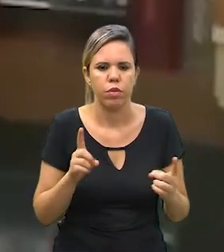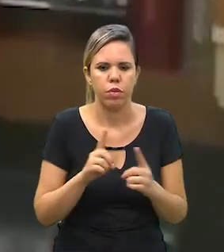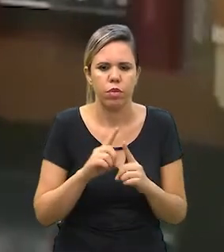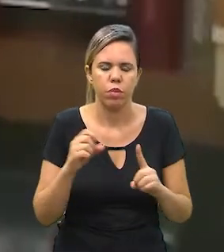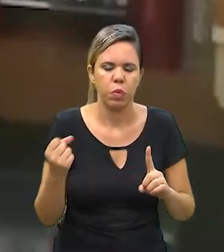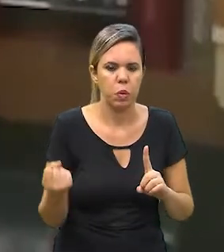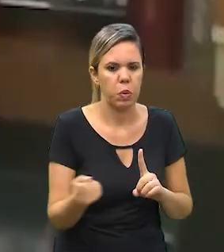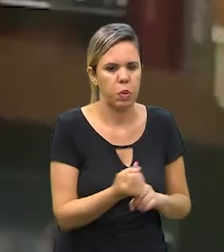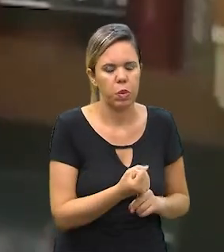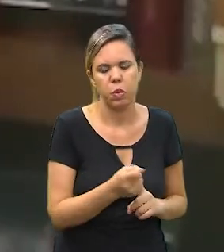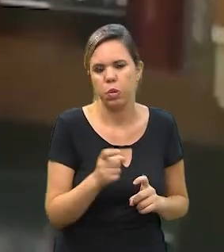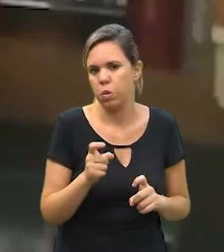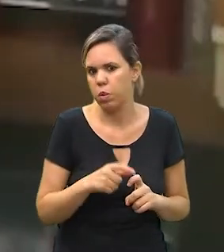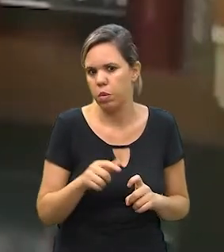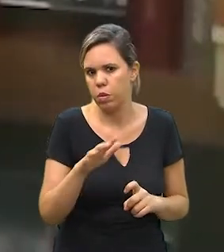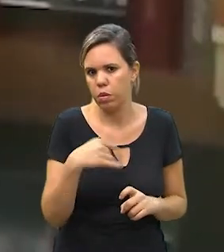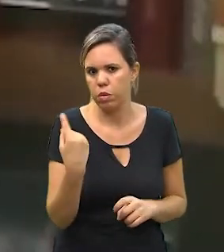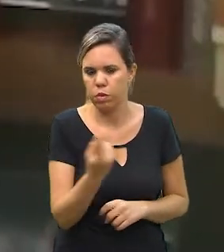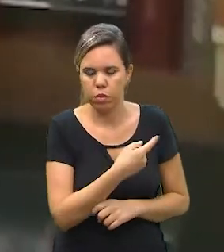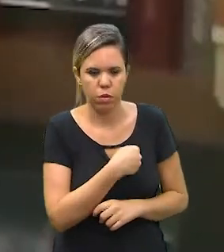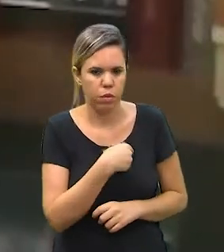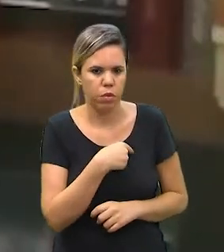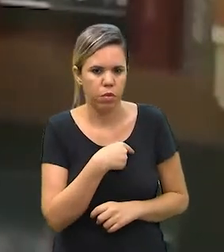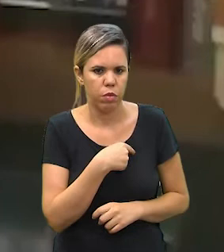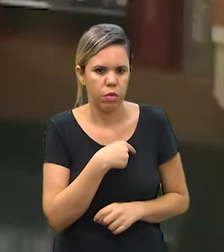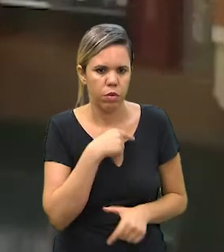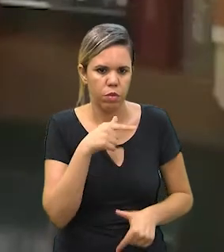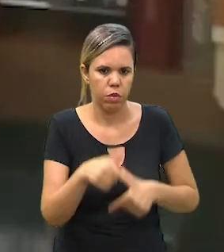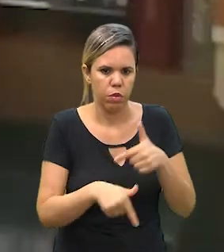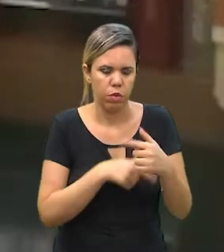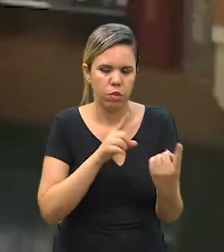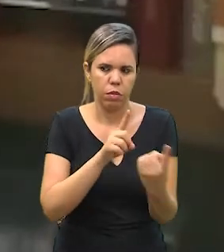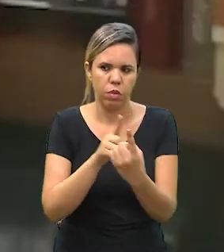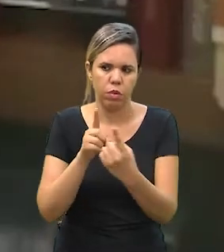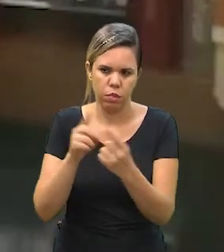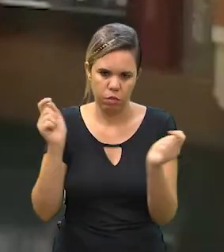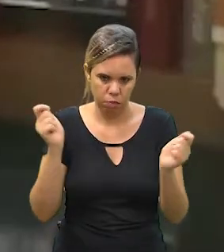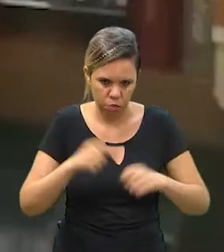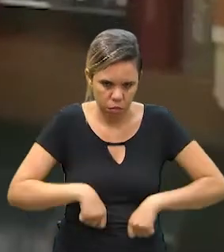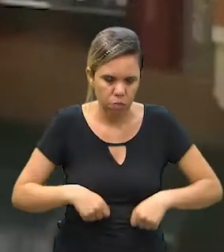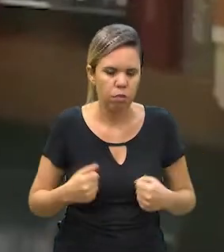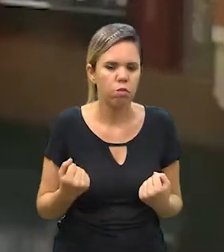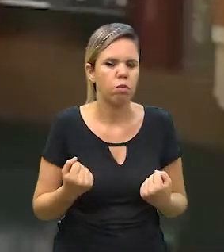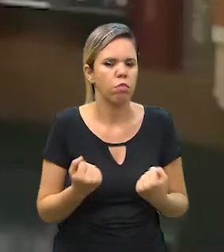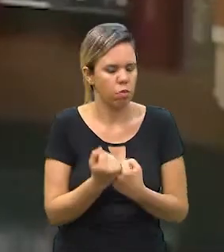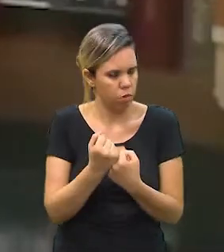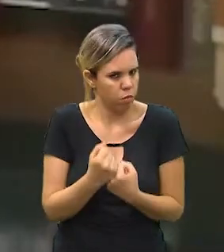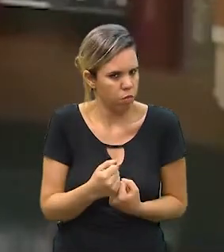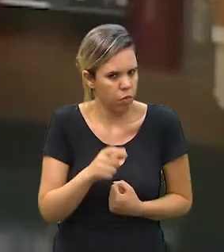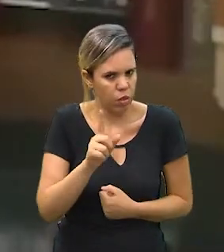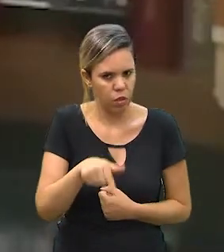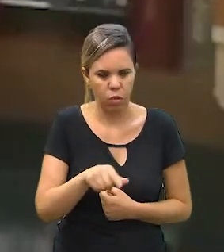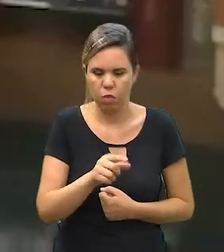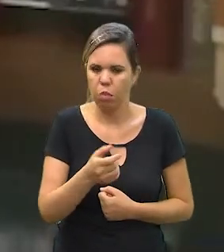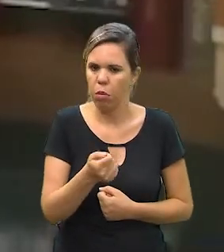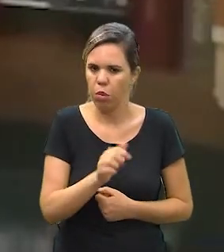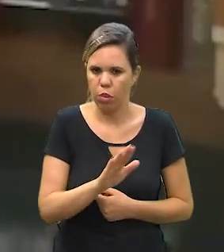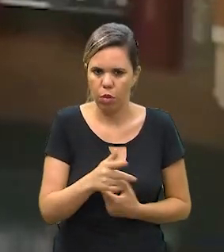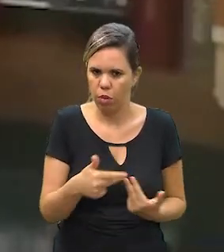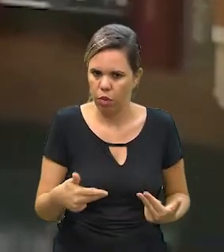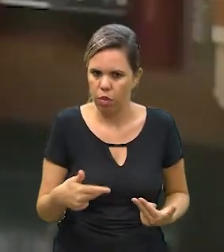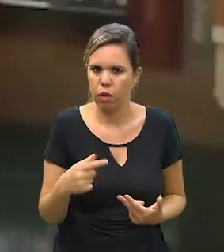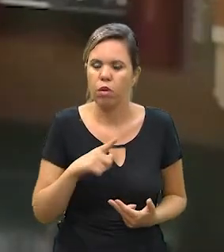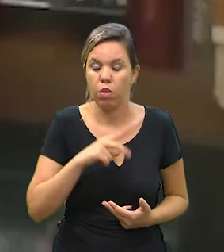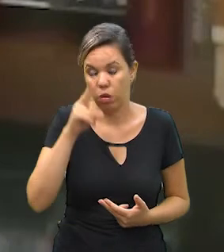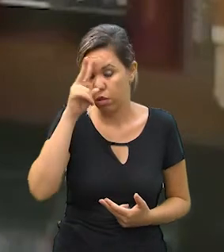assistência, né, a nossa malha de assistência deu conta do recado. Uhum. Isso não é pouca coisa. Né? Nós